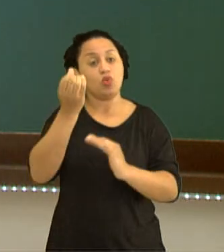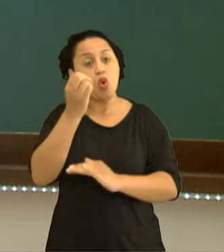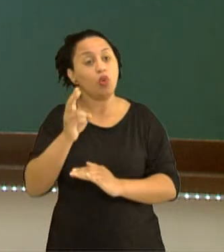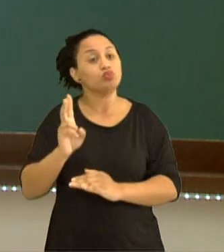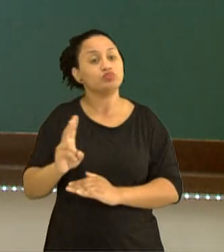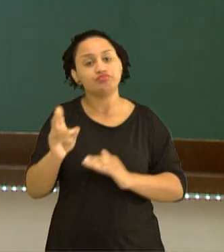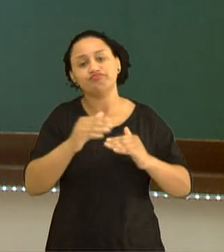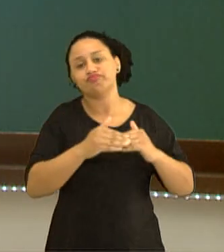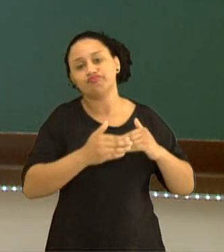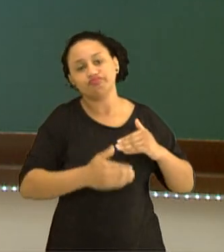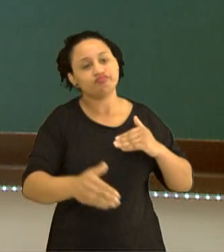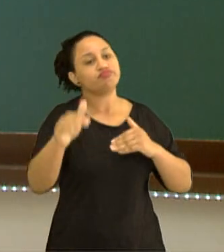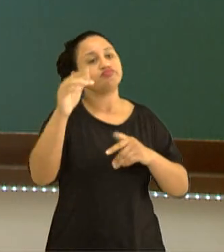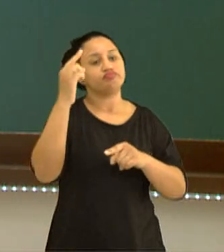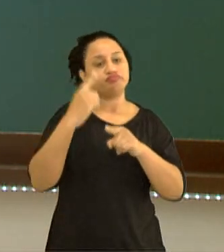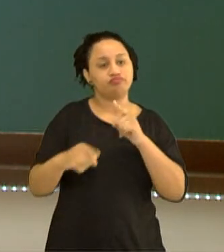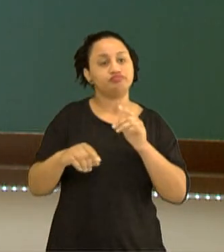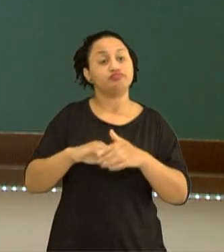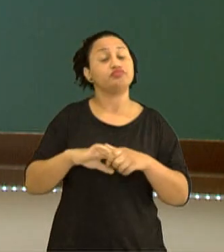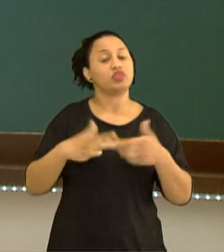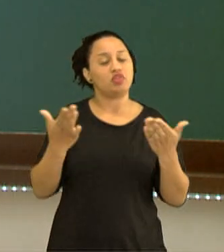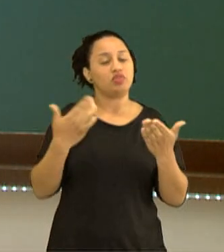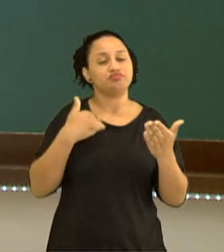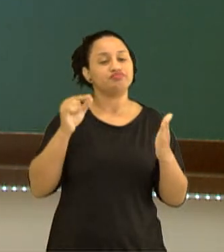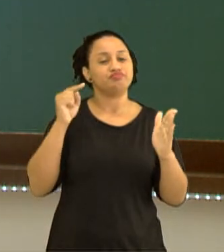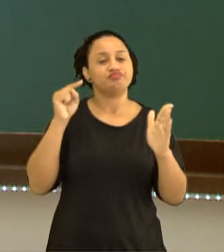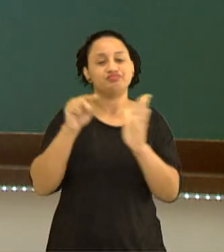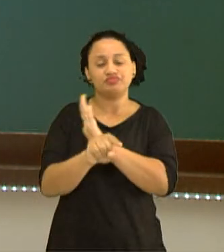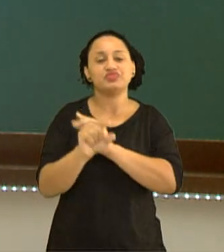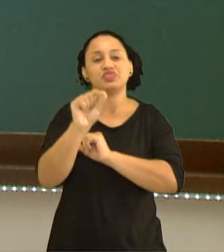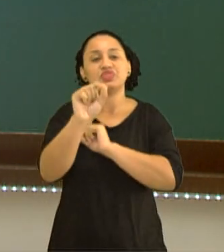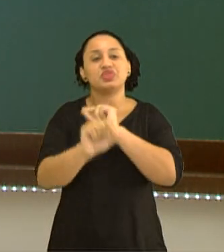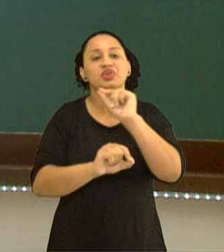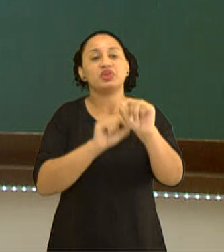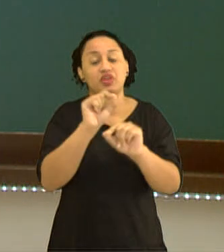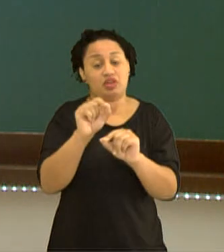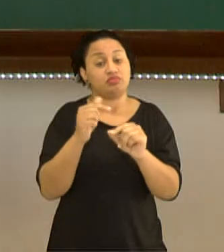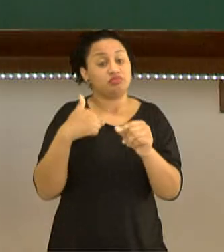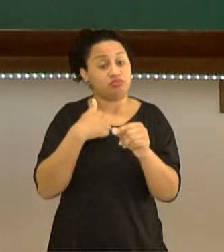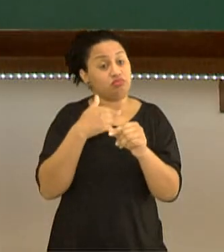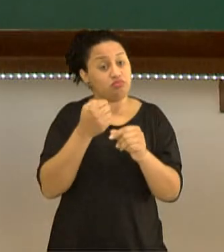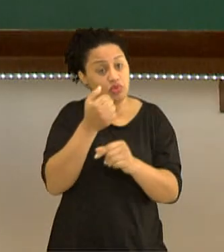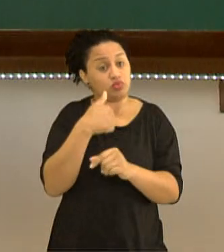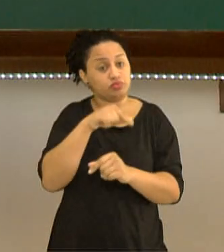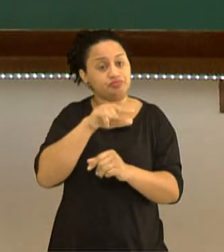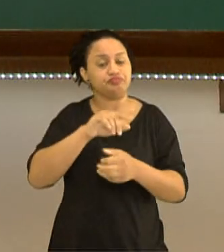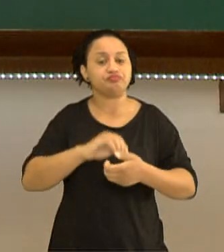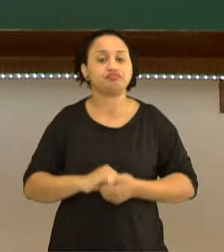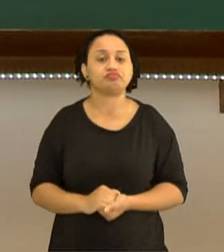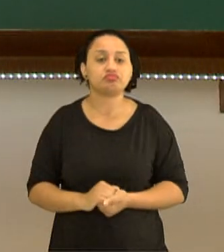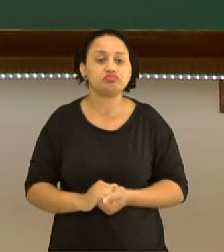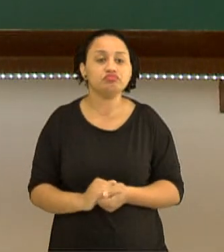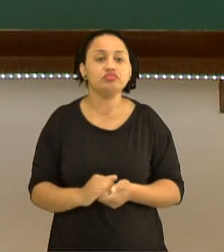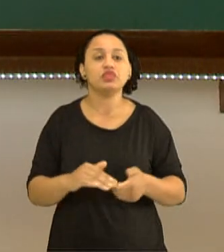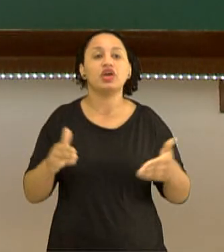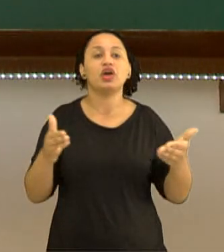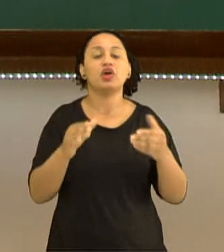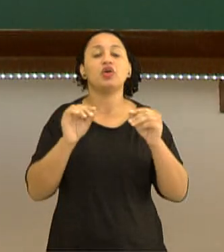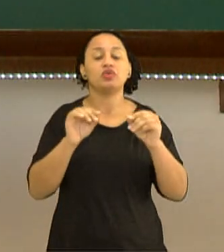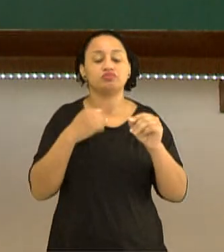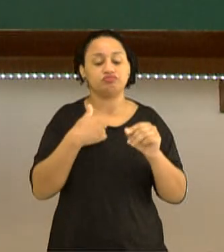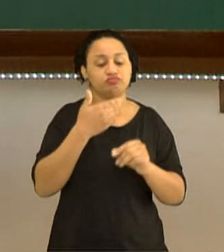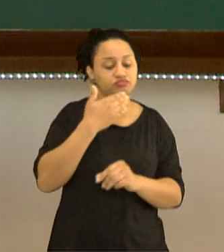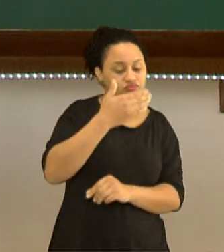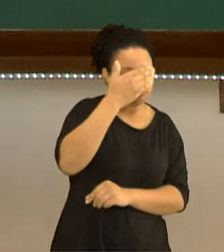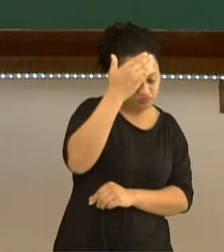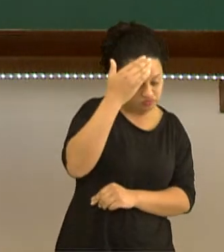sempre. Vamos descobrir? Vamos investigar então um pouquinho sobre isso? Nós vamos falar hoje do islamismo e do judaísmo,